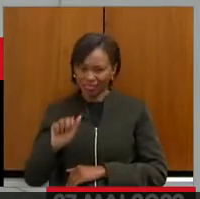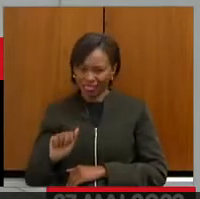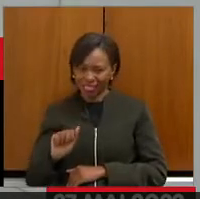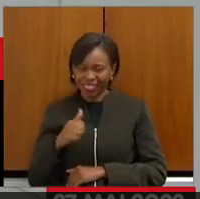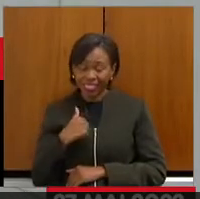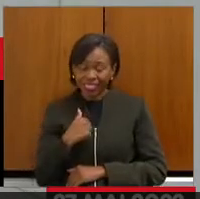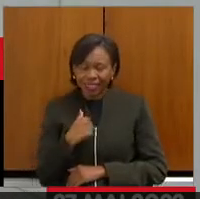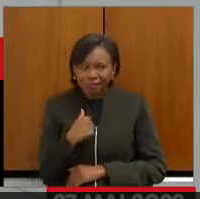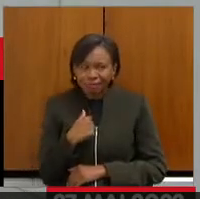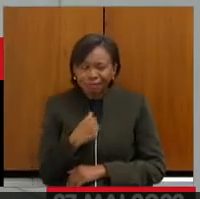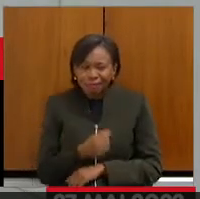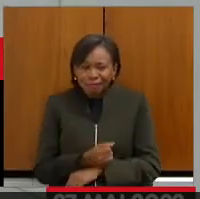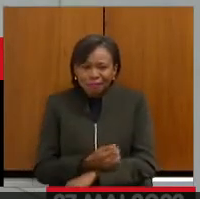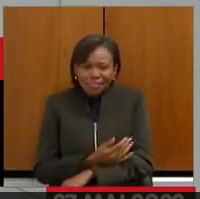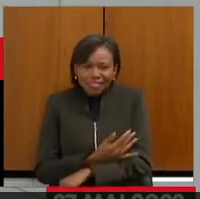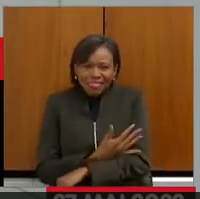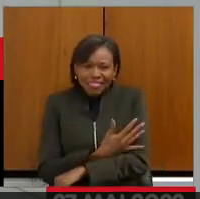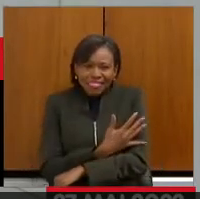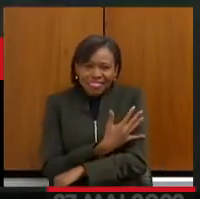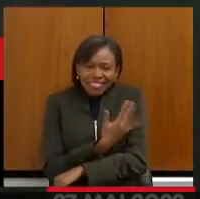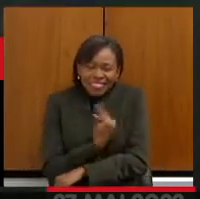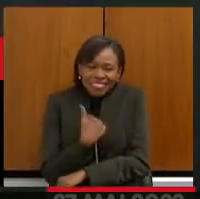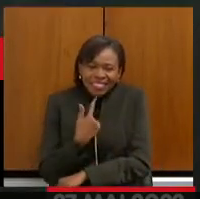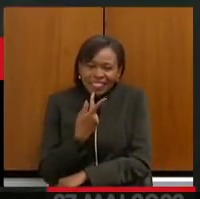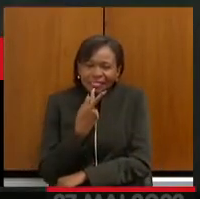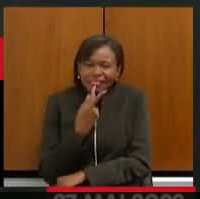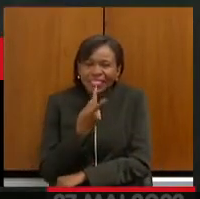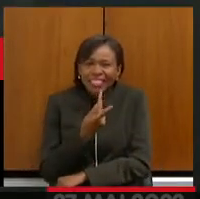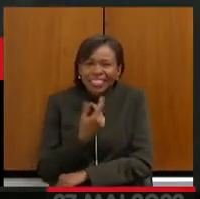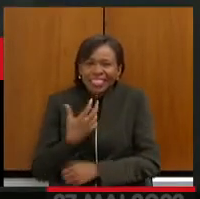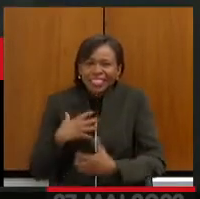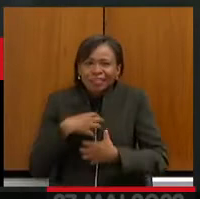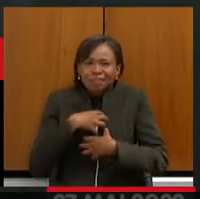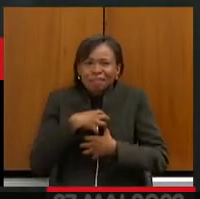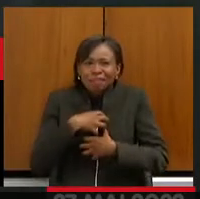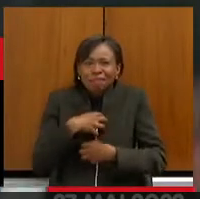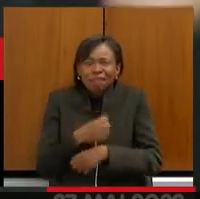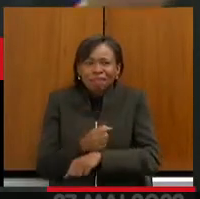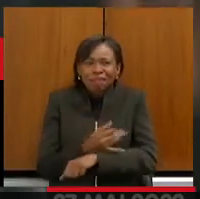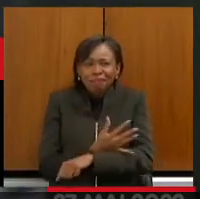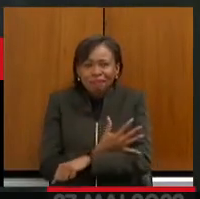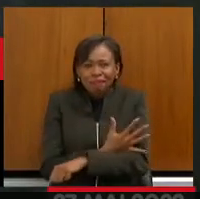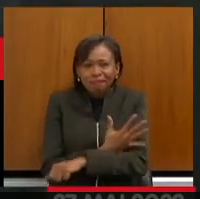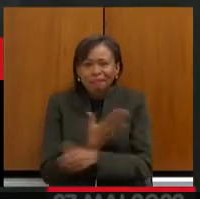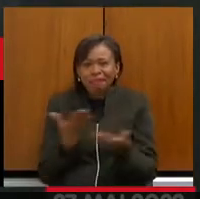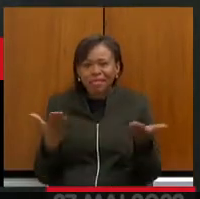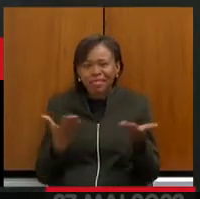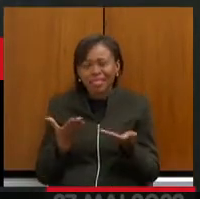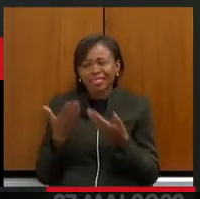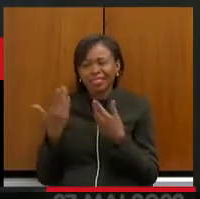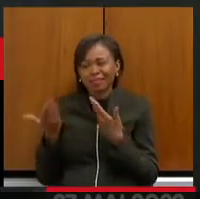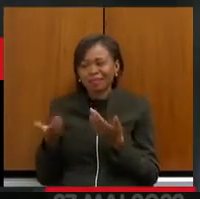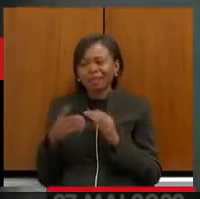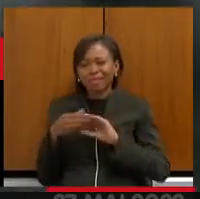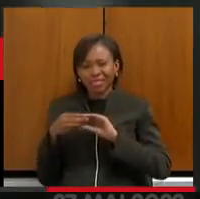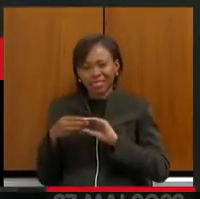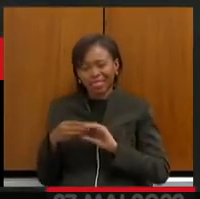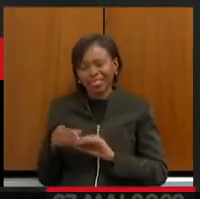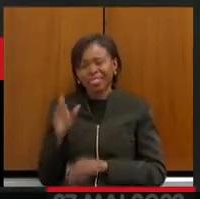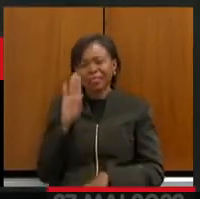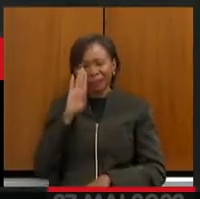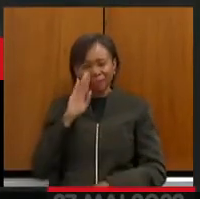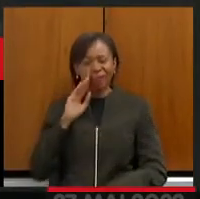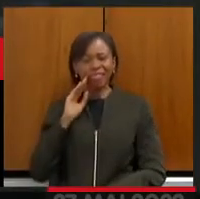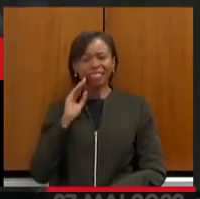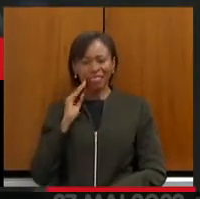Pokémon acionada eu tenho facilidade forma eu tô bem emocionada hoje é complementar a Beatriz Cerqueira a gente tem uma